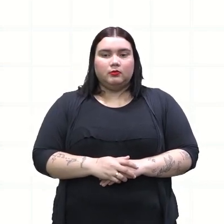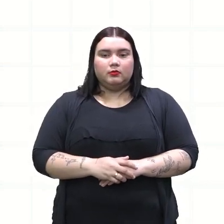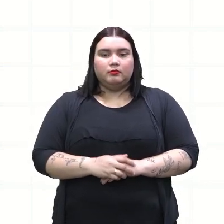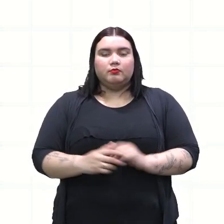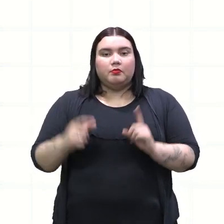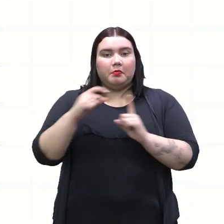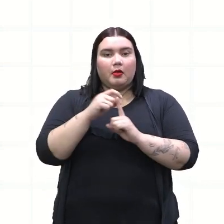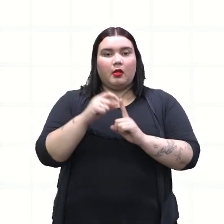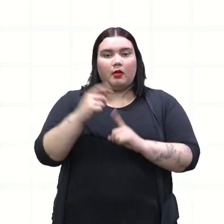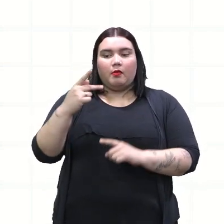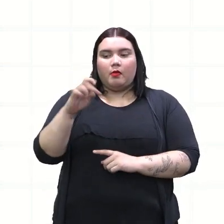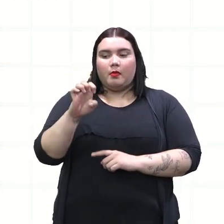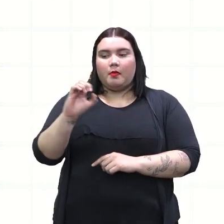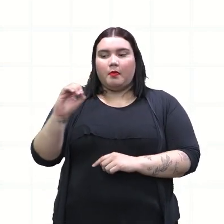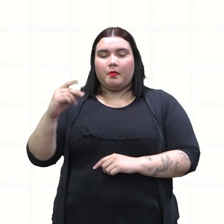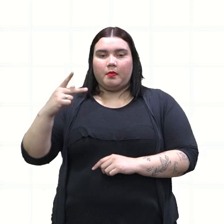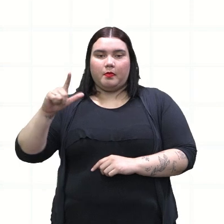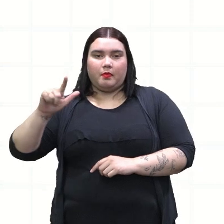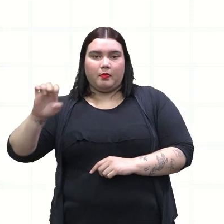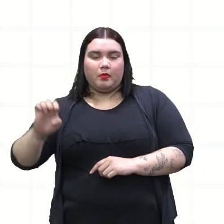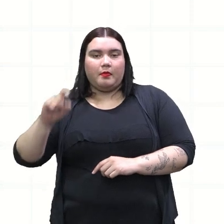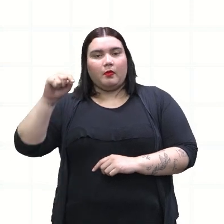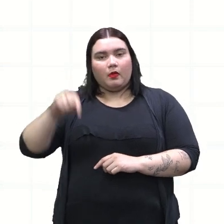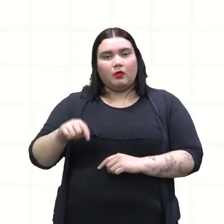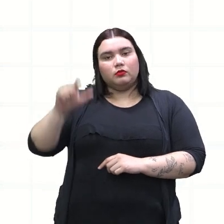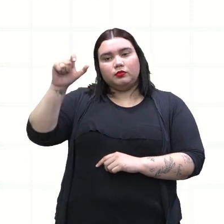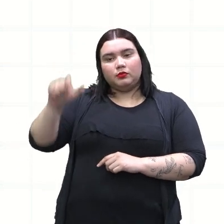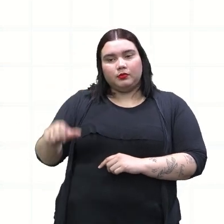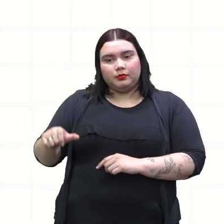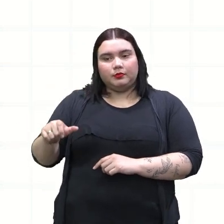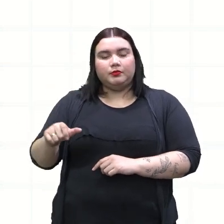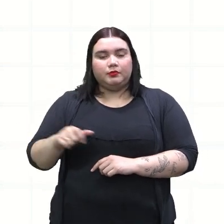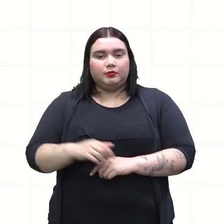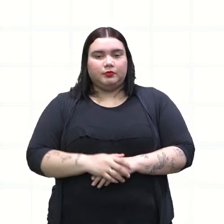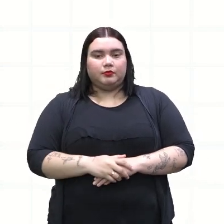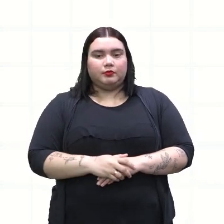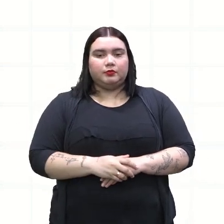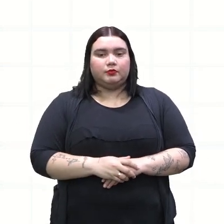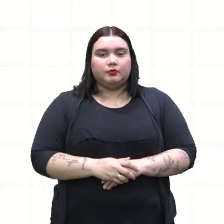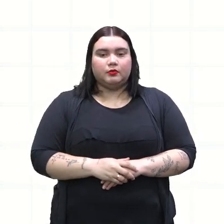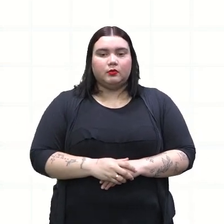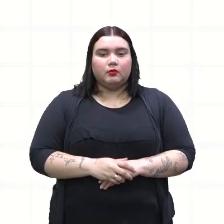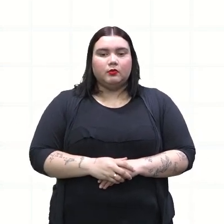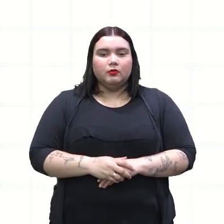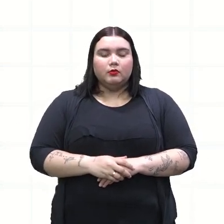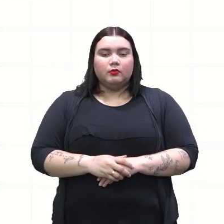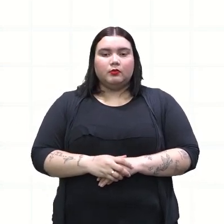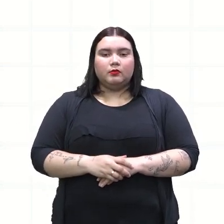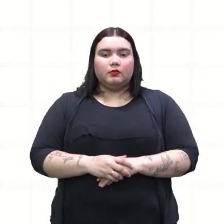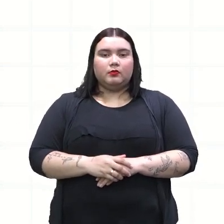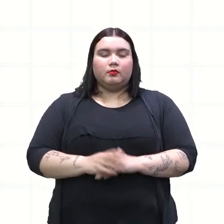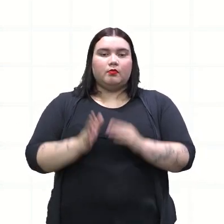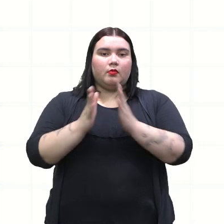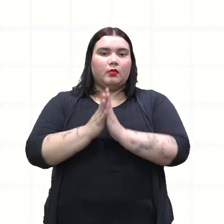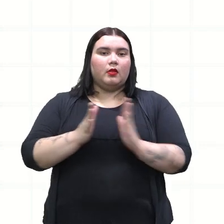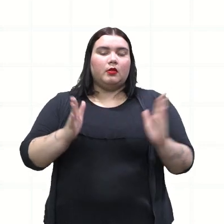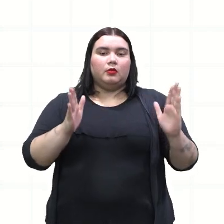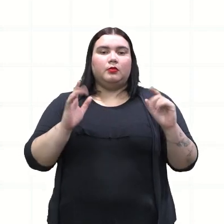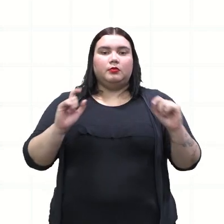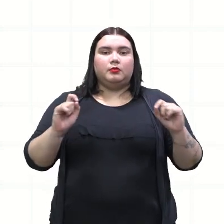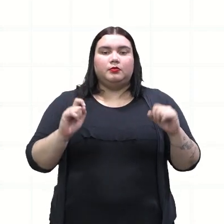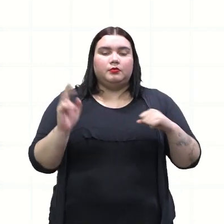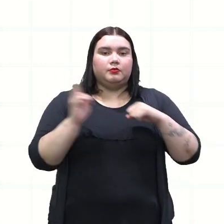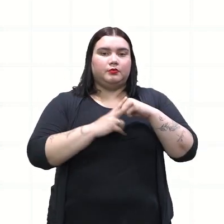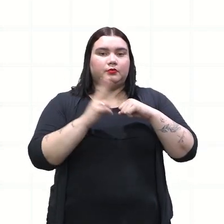palavra people, olha só. People, will, people. Depois quem vem? O